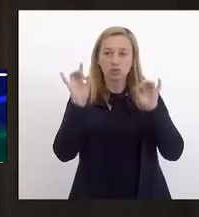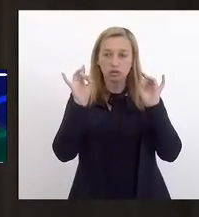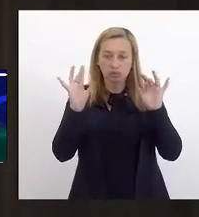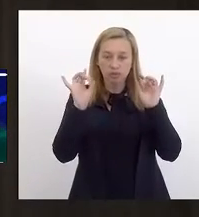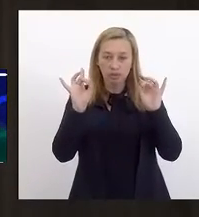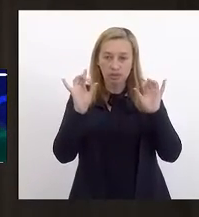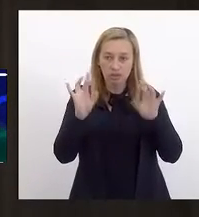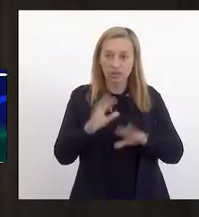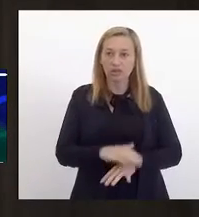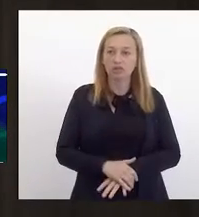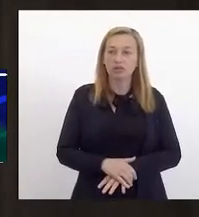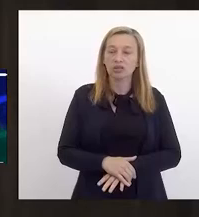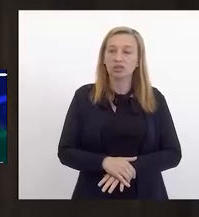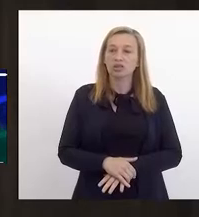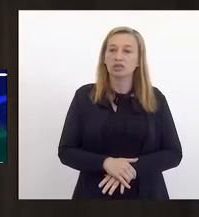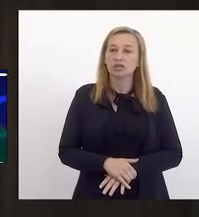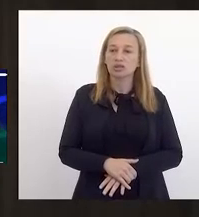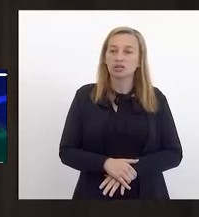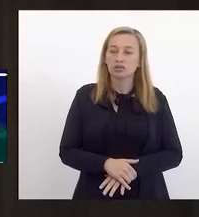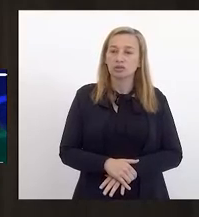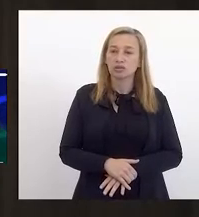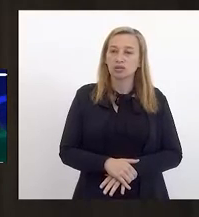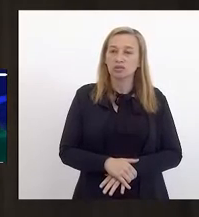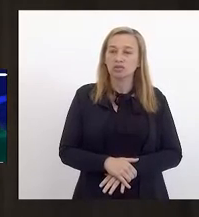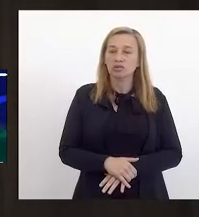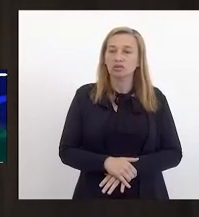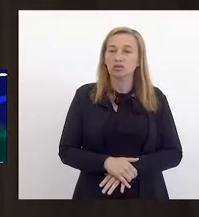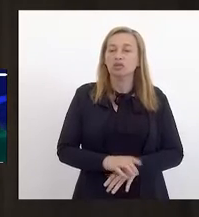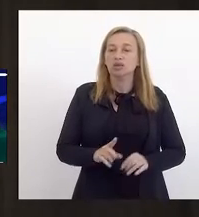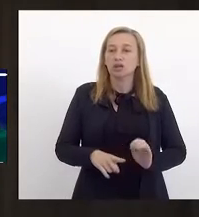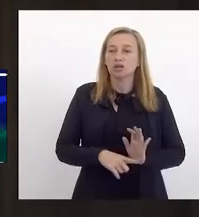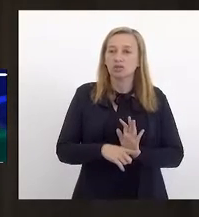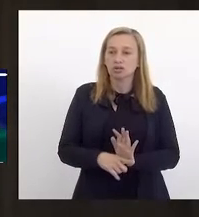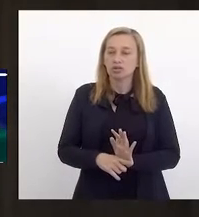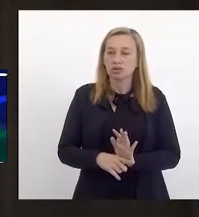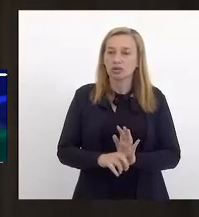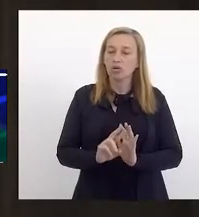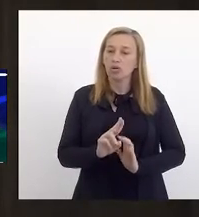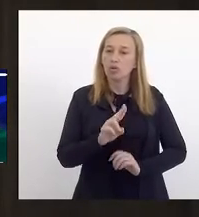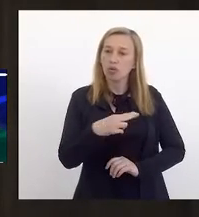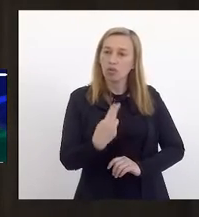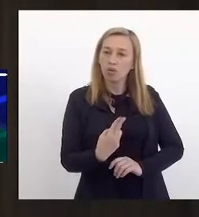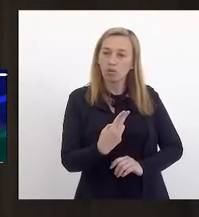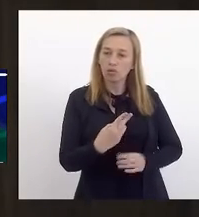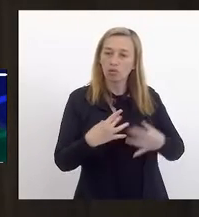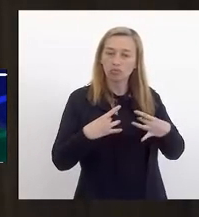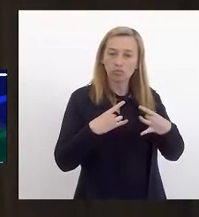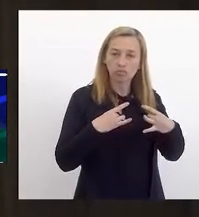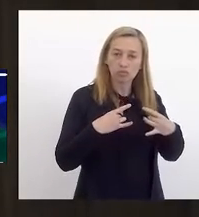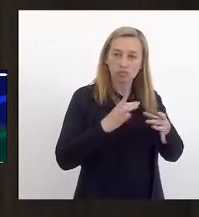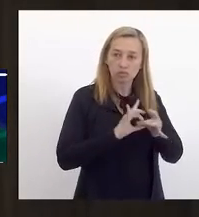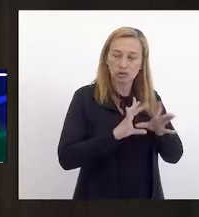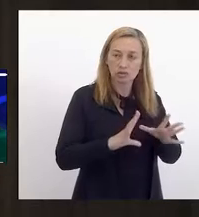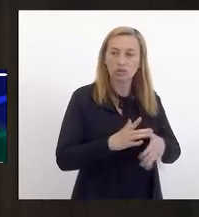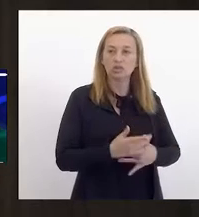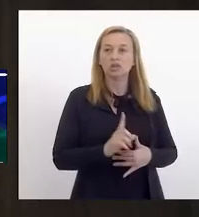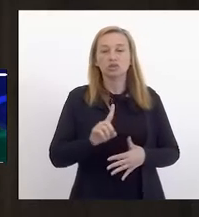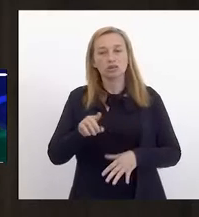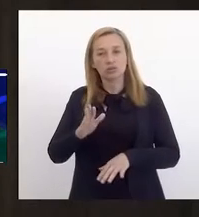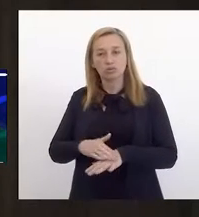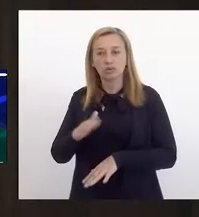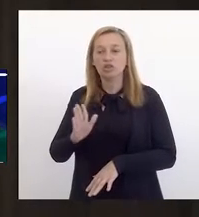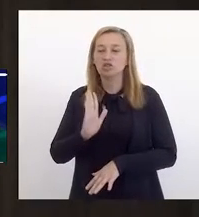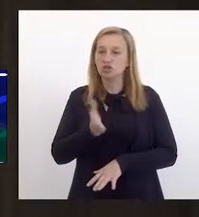específicos e divisíveis prestados a contribuintes ou postos à disposição. Ademais,